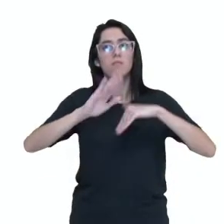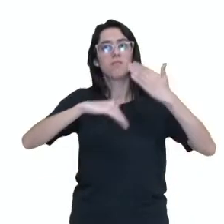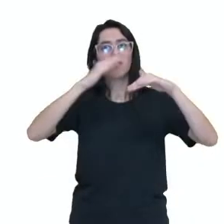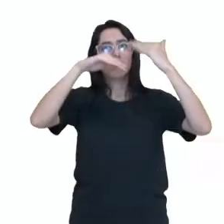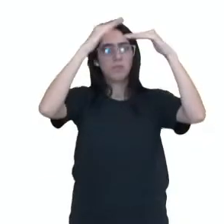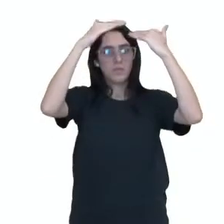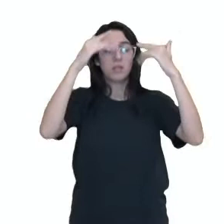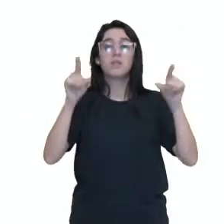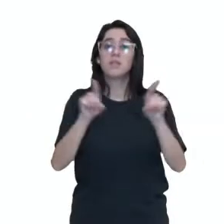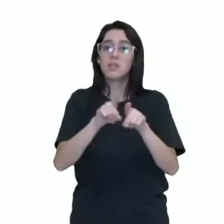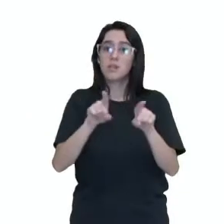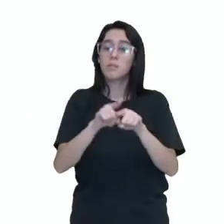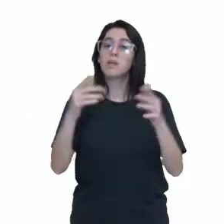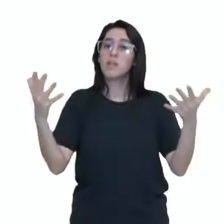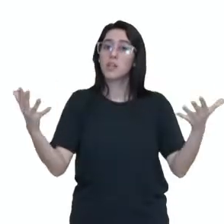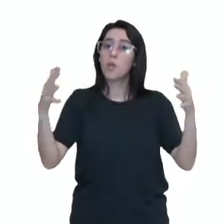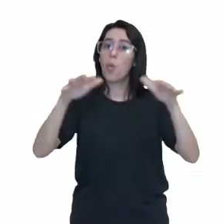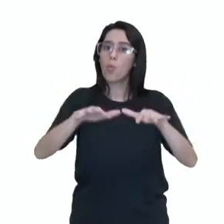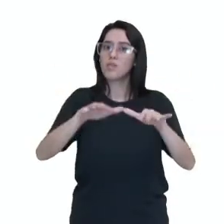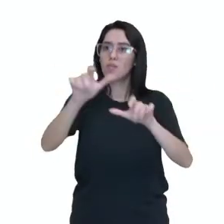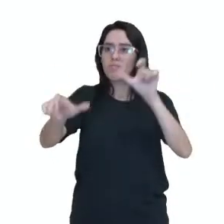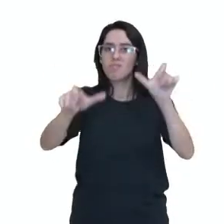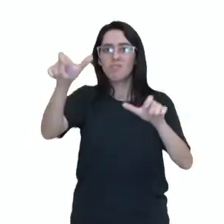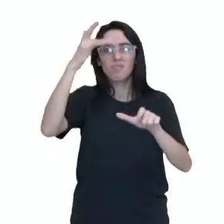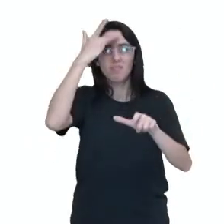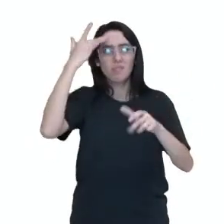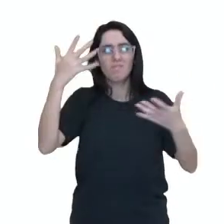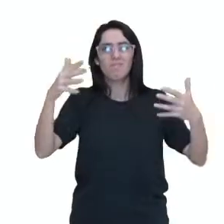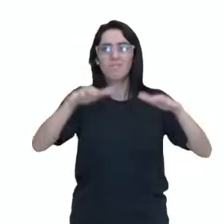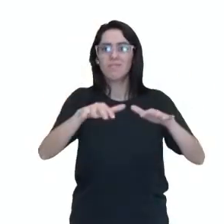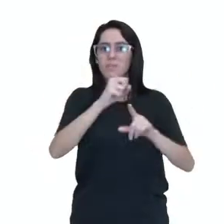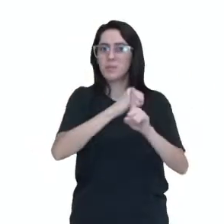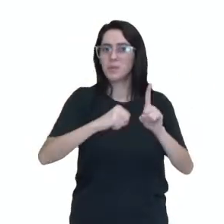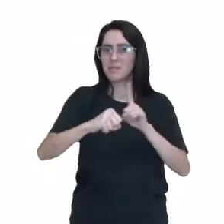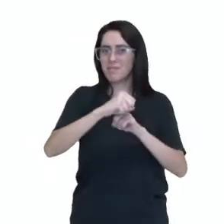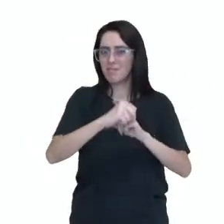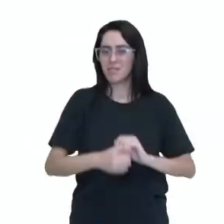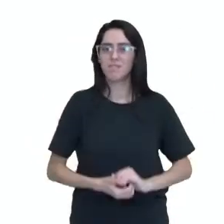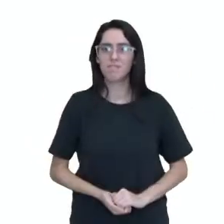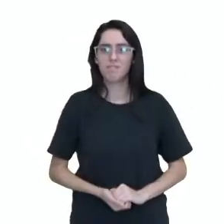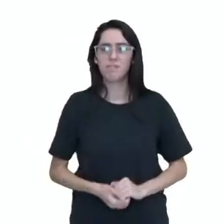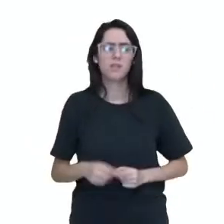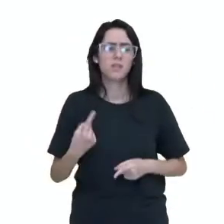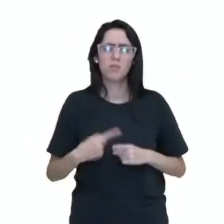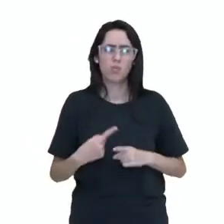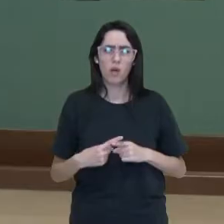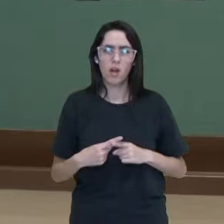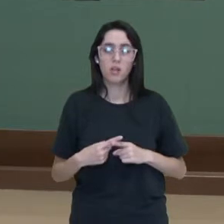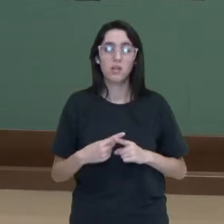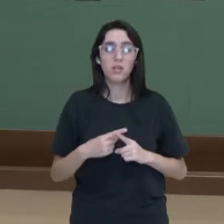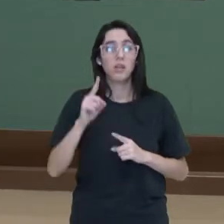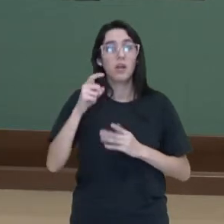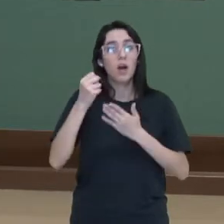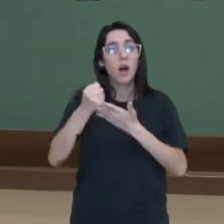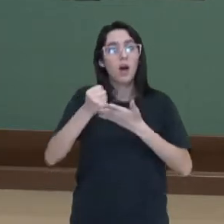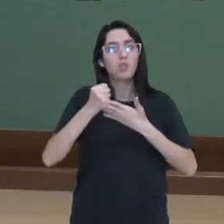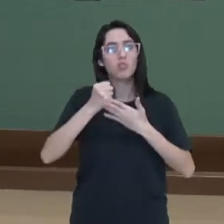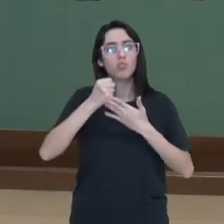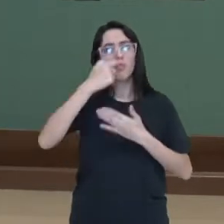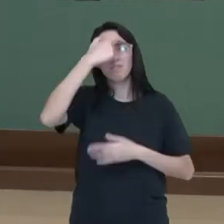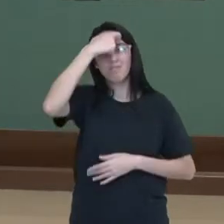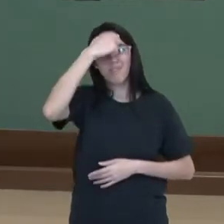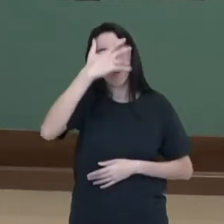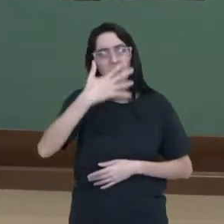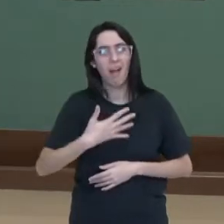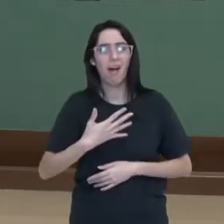a inclusão de indivíduos na sociedade, tá? Por quê? Porque ele ajuda a formar o caráter, ele